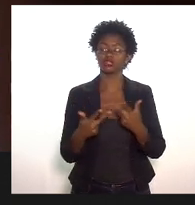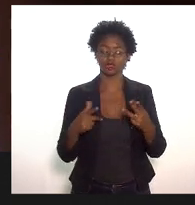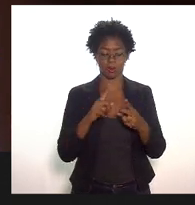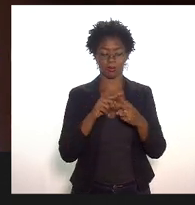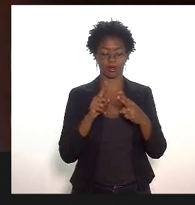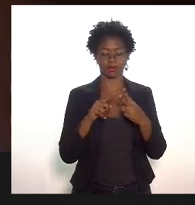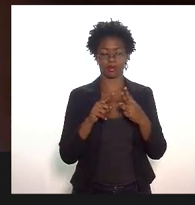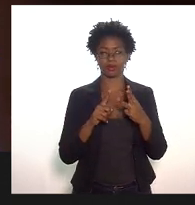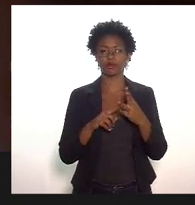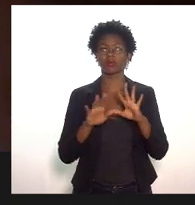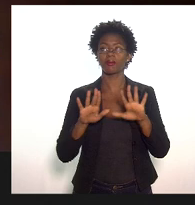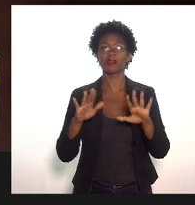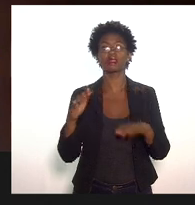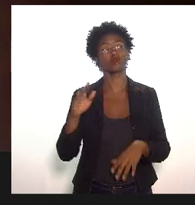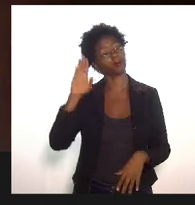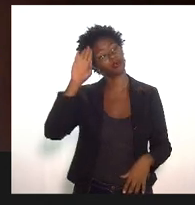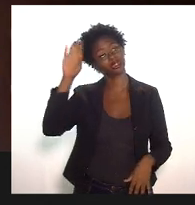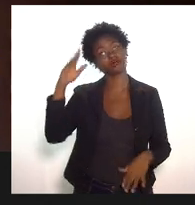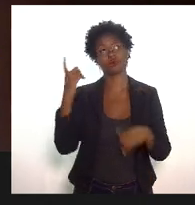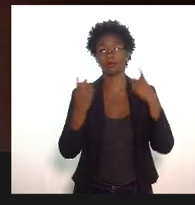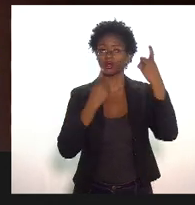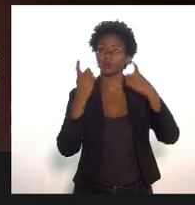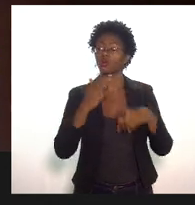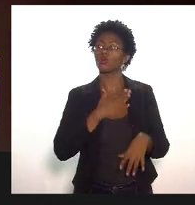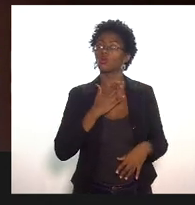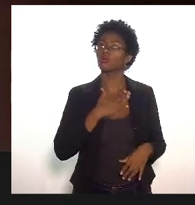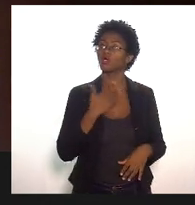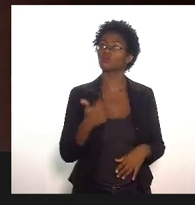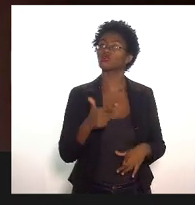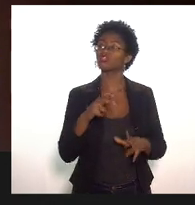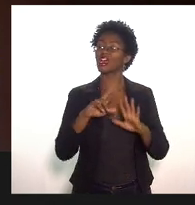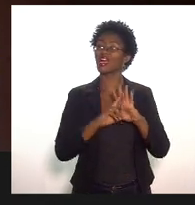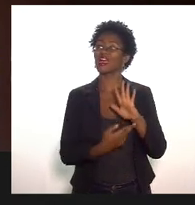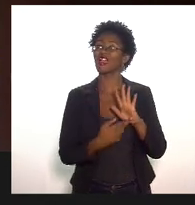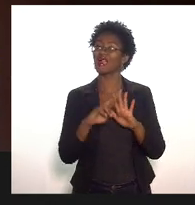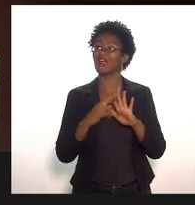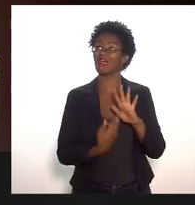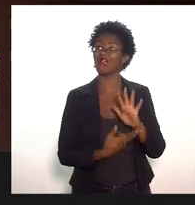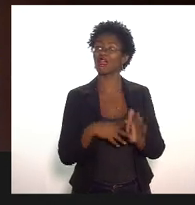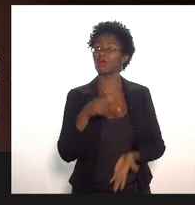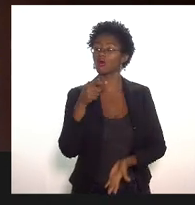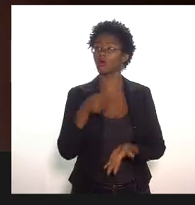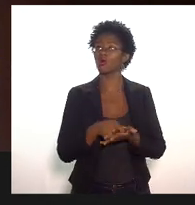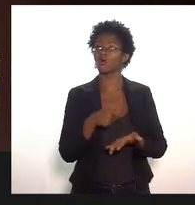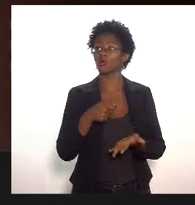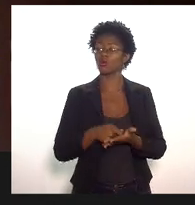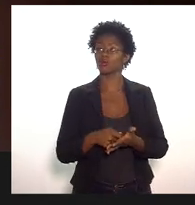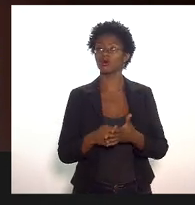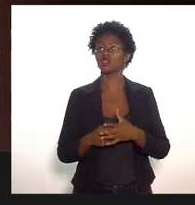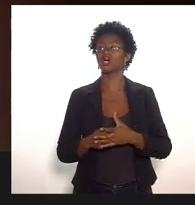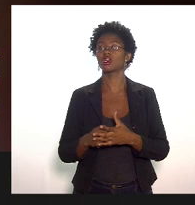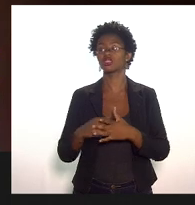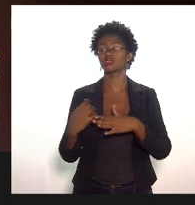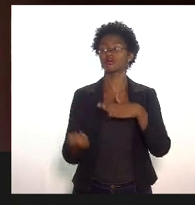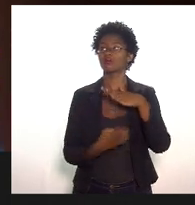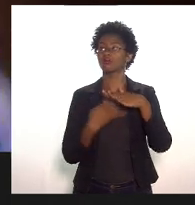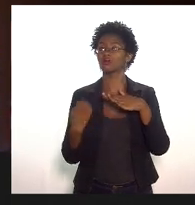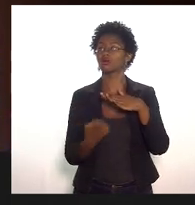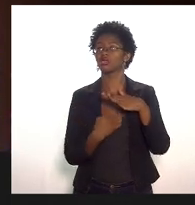primeiro, porque me preocupa muito que não haja nenhuma regra que obrigue as empresas que trabalham com navegação de cabotagem de